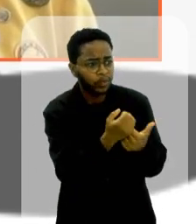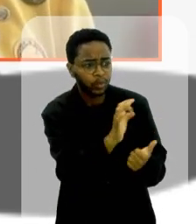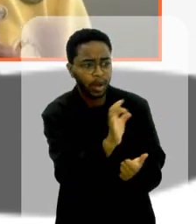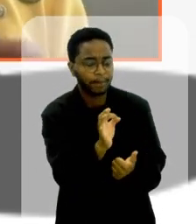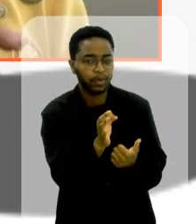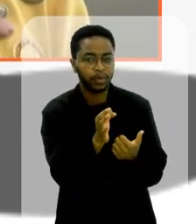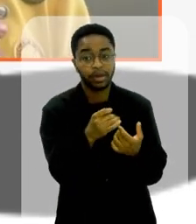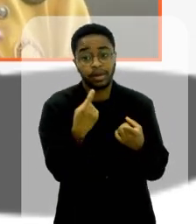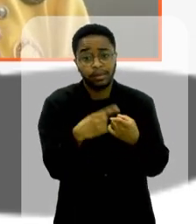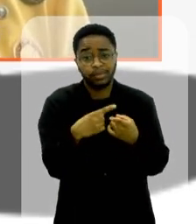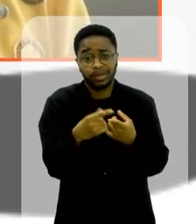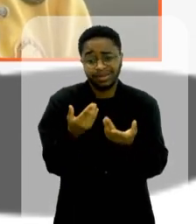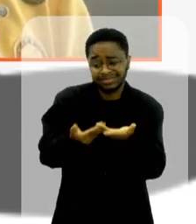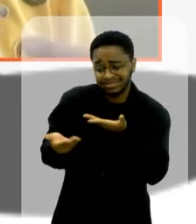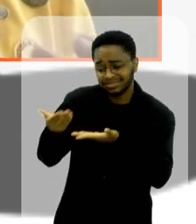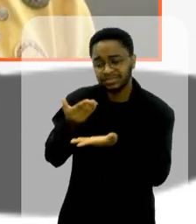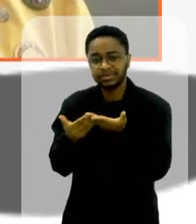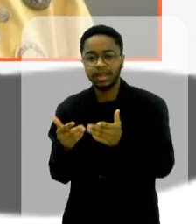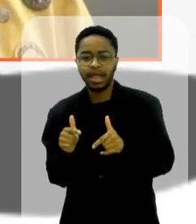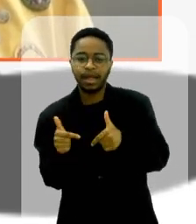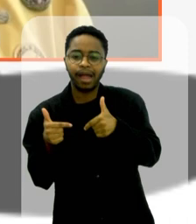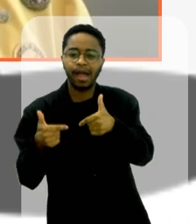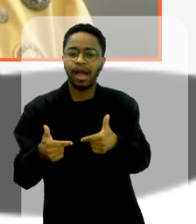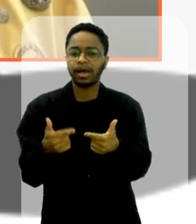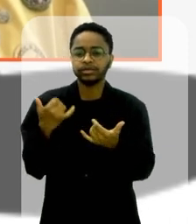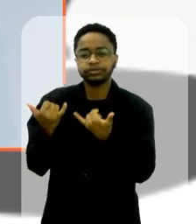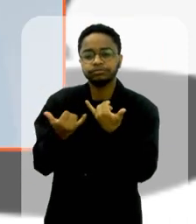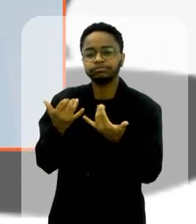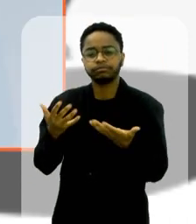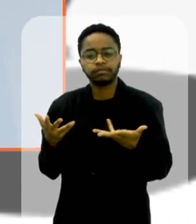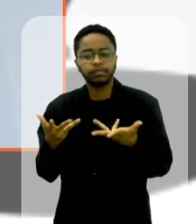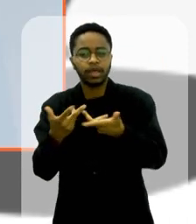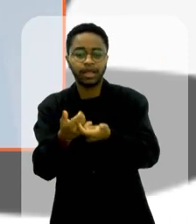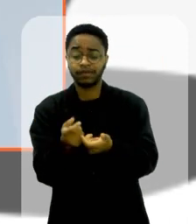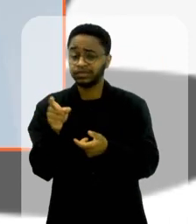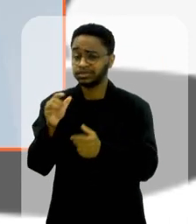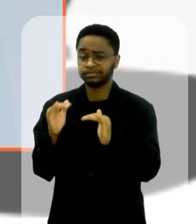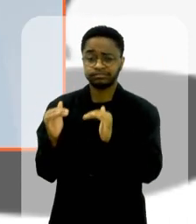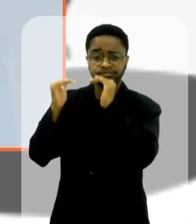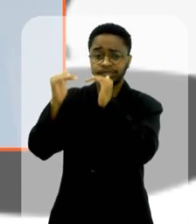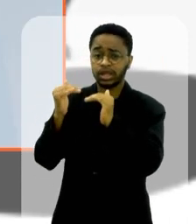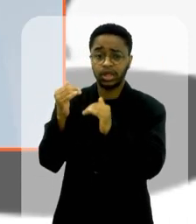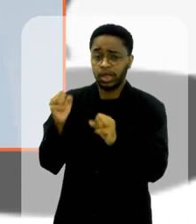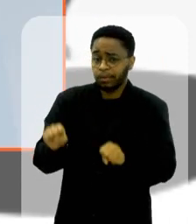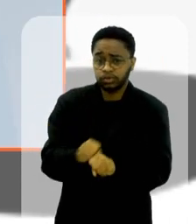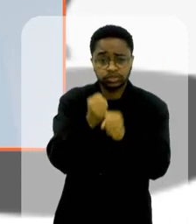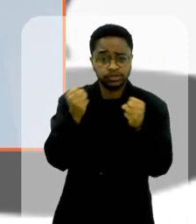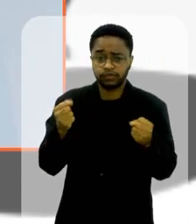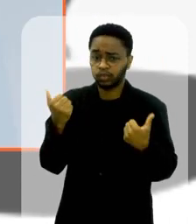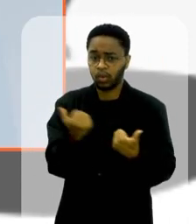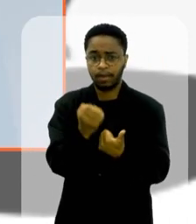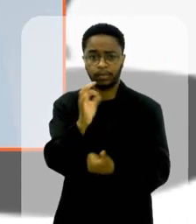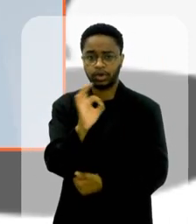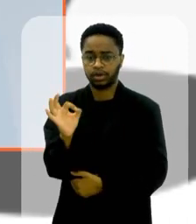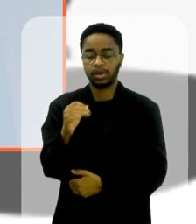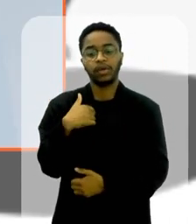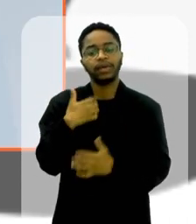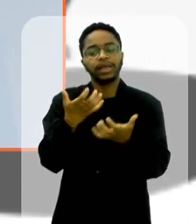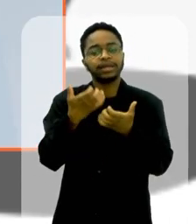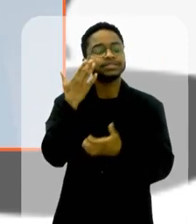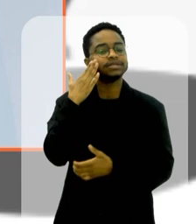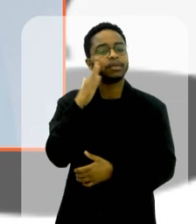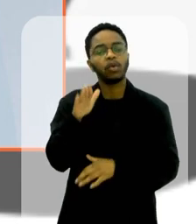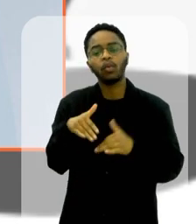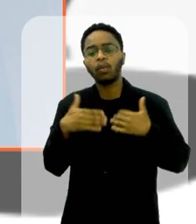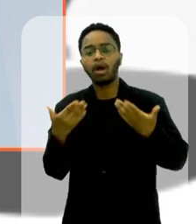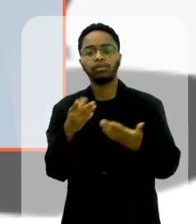importante. apoiar, Então, né, sempre. Clério? Com todo esse dinamismo seu, com toda essa verve sua, é impossível não apoiar. Eu quero saber quando